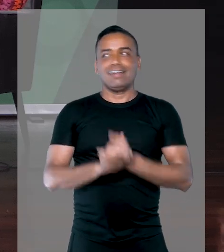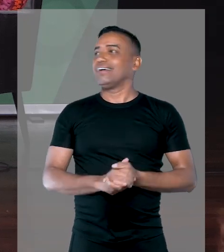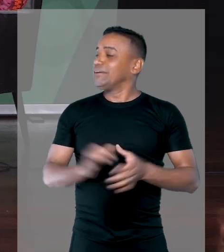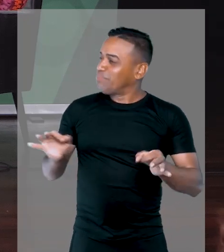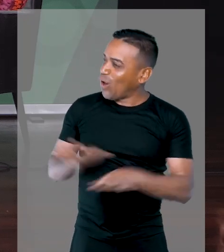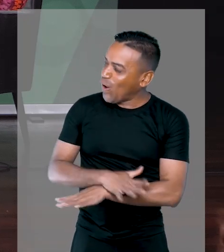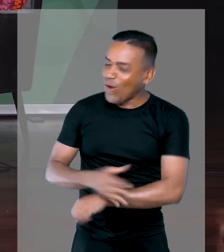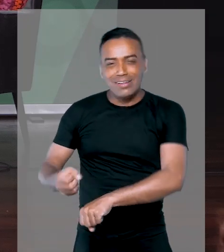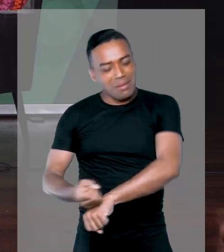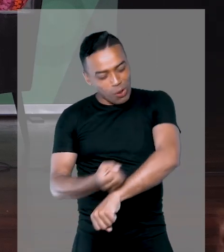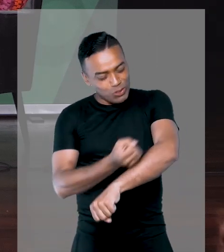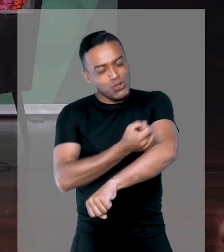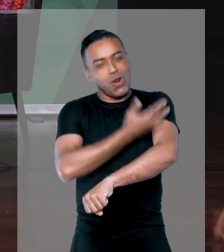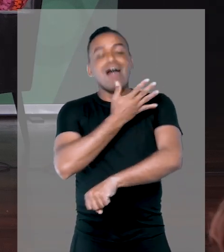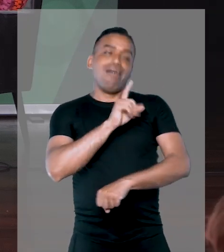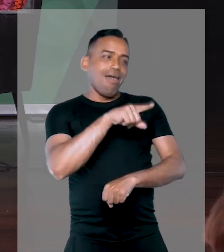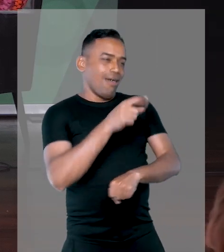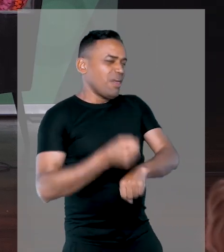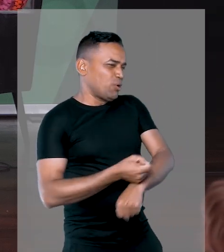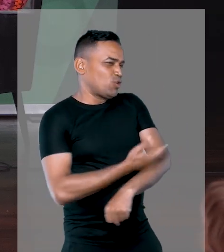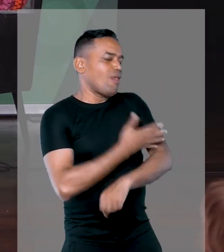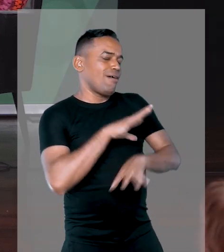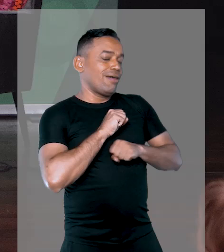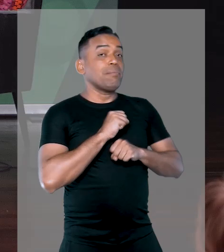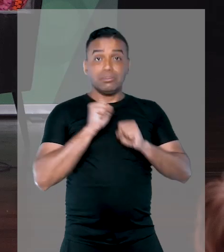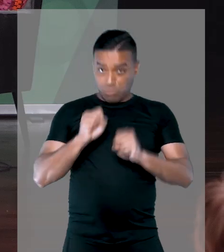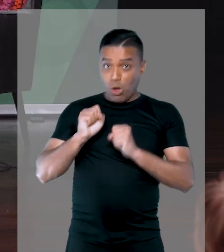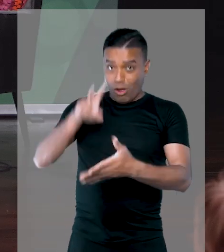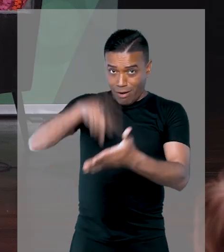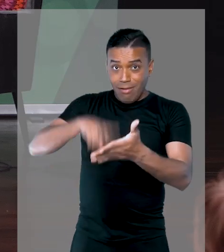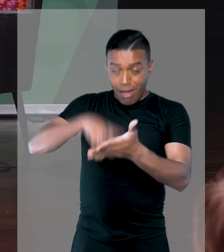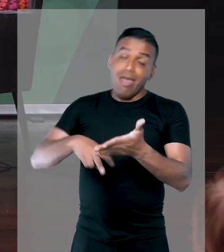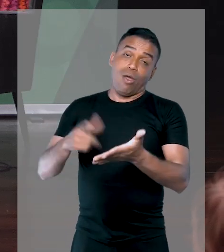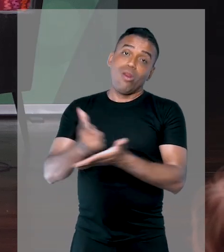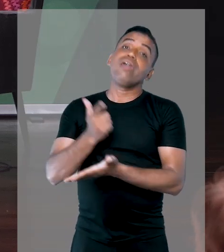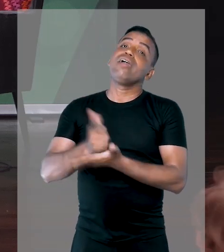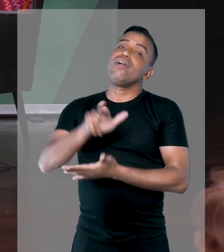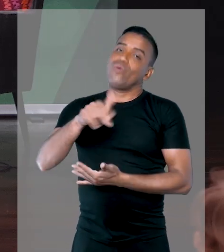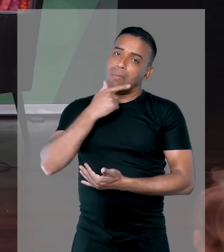Pronto, emocionou o que precisava. Emocionei. Mas você pode ler o livro, tá? Não vai.